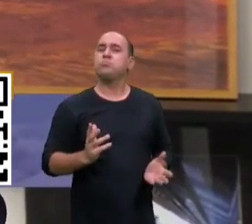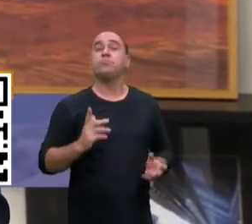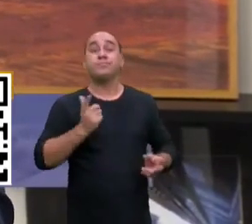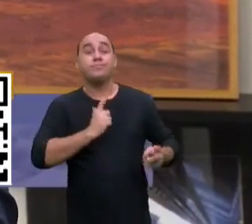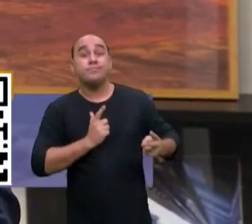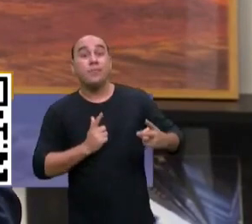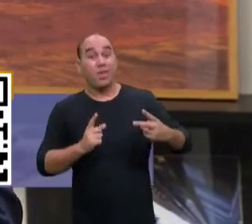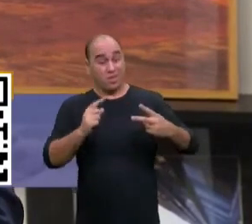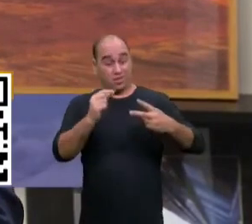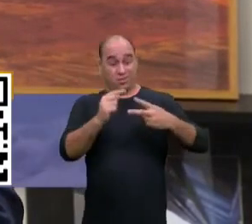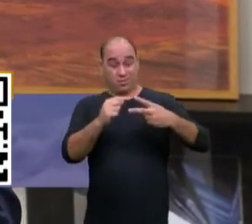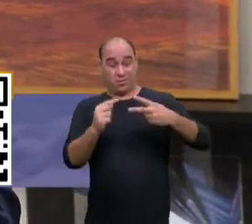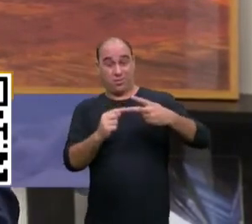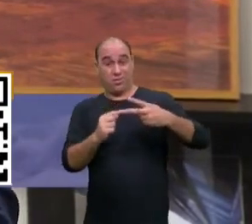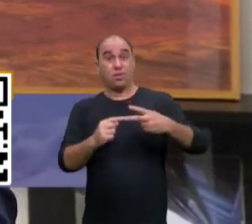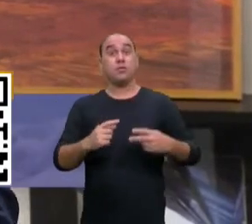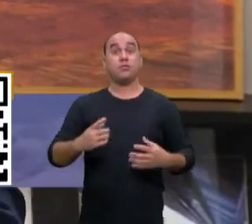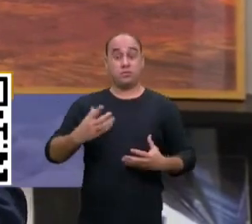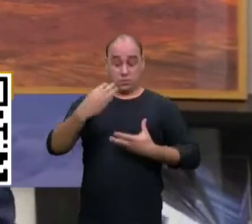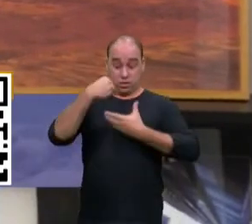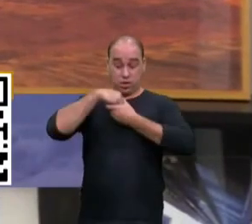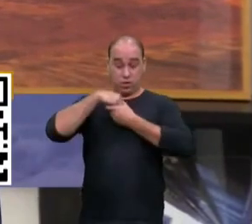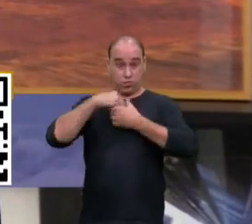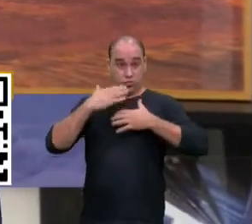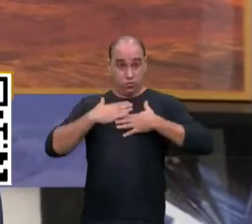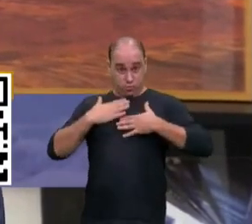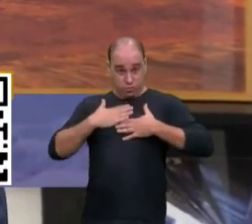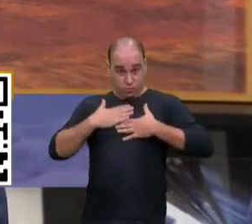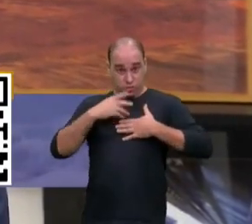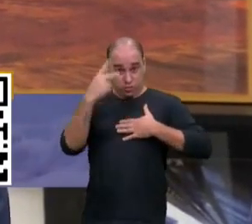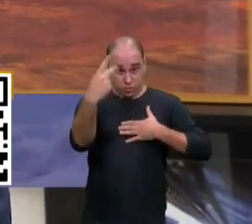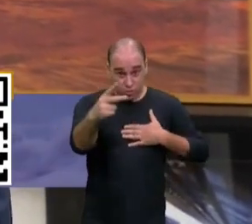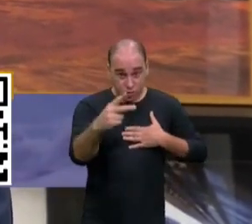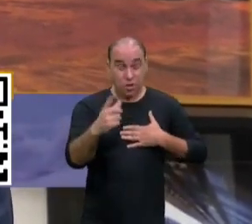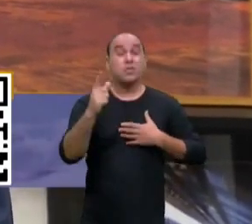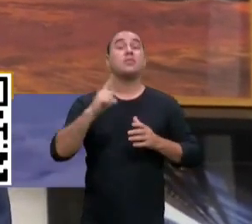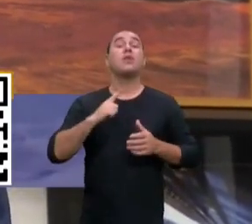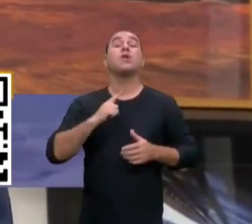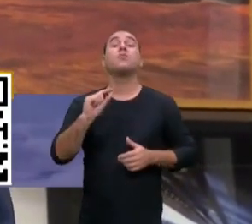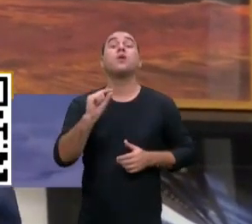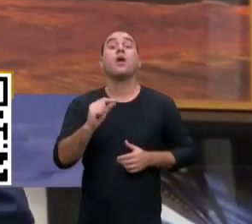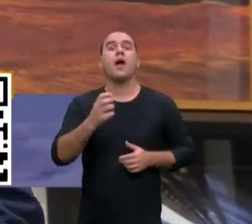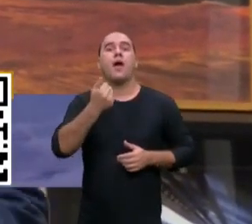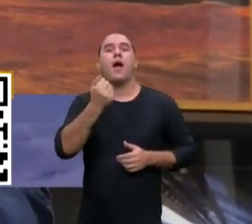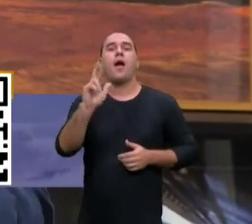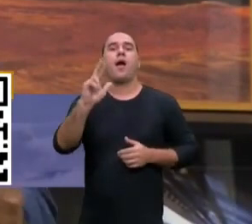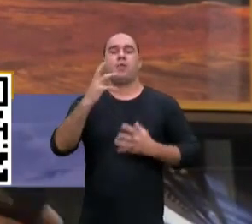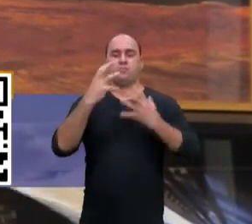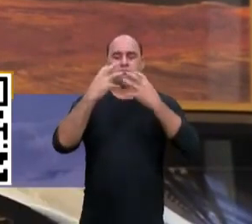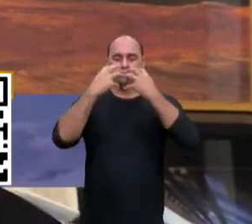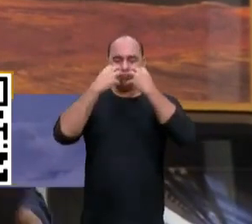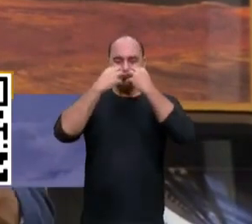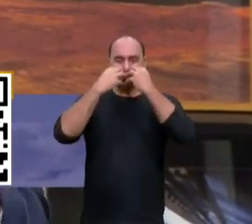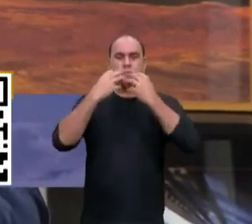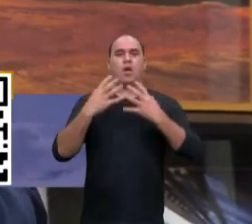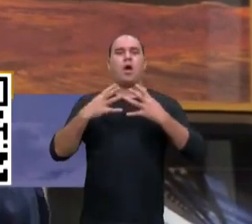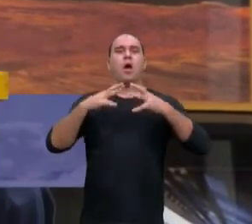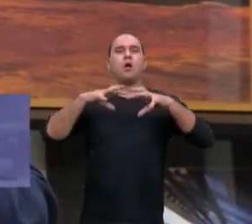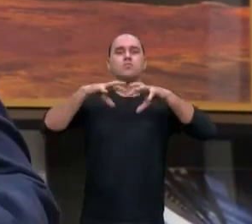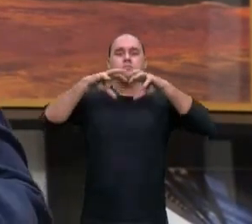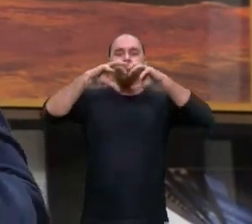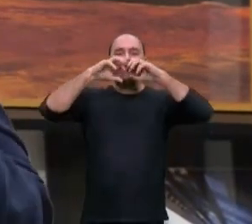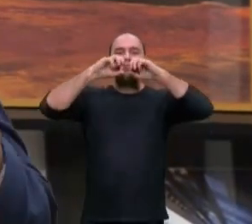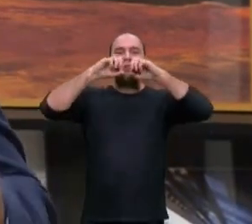chamada Fôlego de vida que é a respiração Ah entendeu a respiração